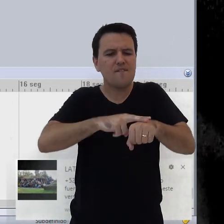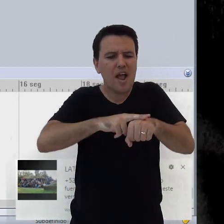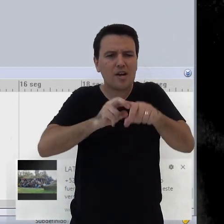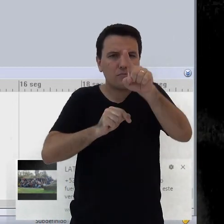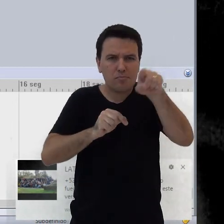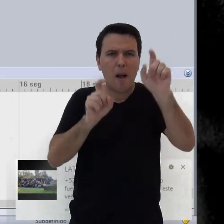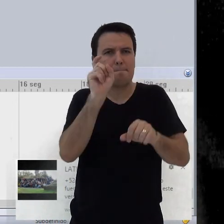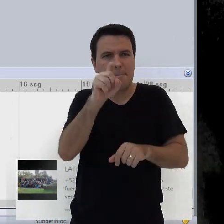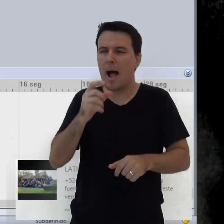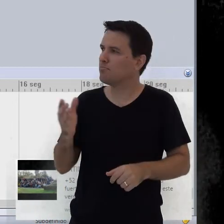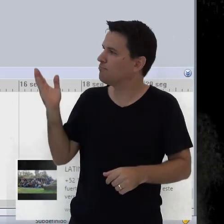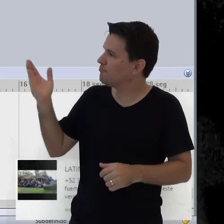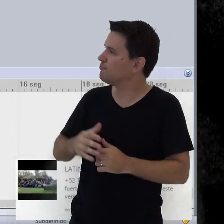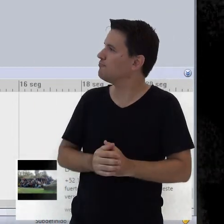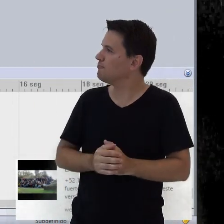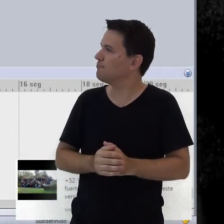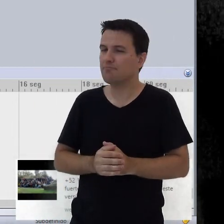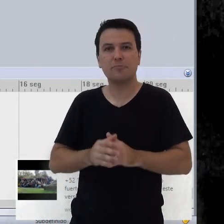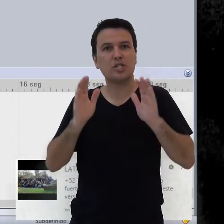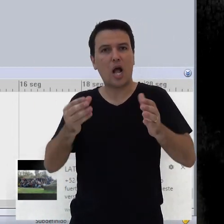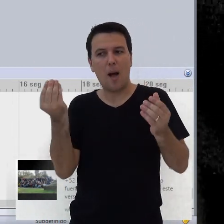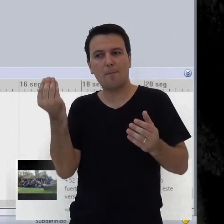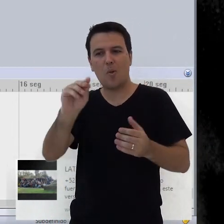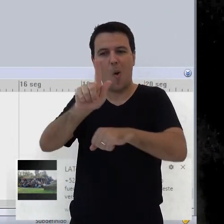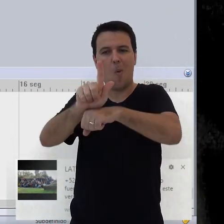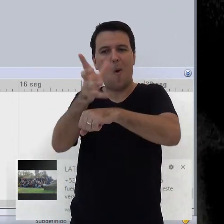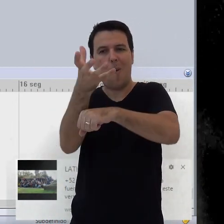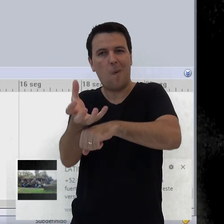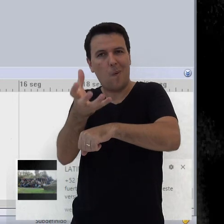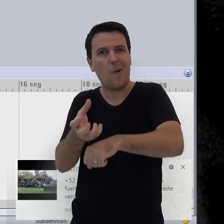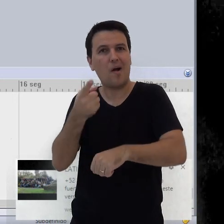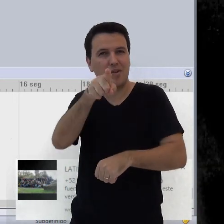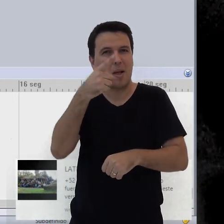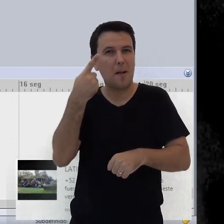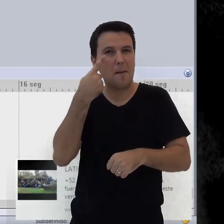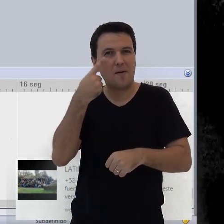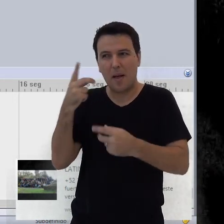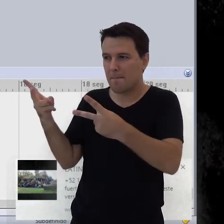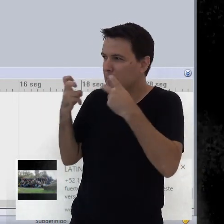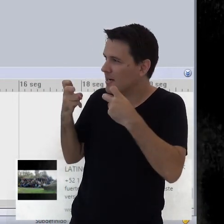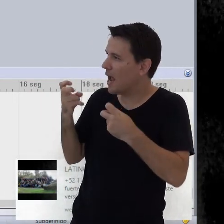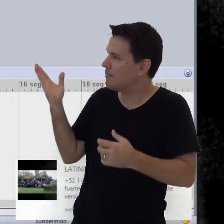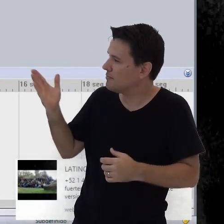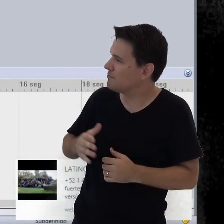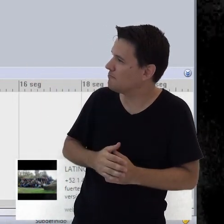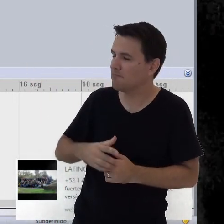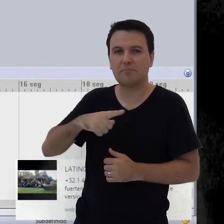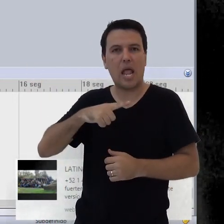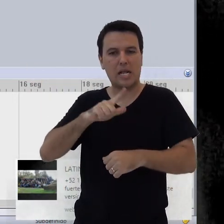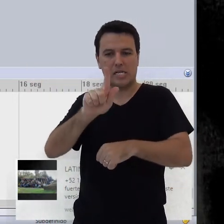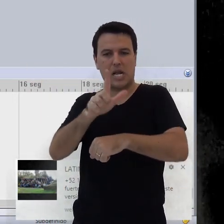Pronto. Ele adicionou a gravidade. Então, eu percebo aqui na árvore do estudo